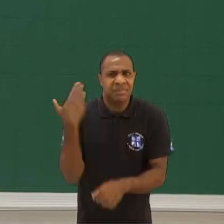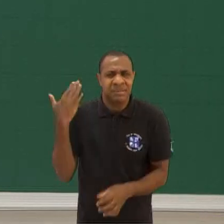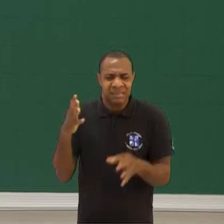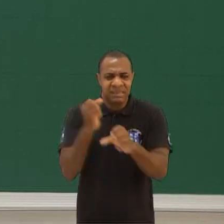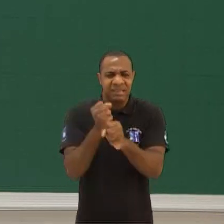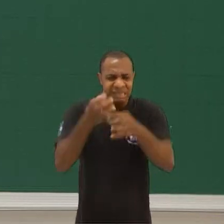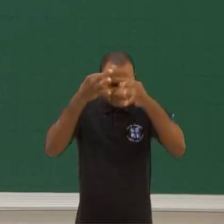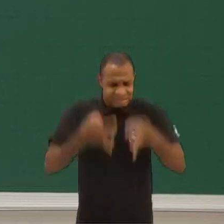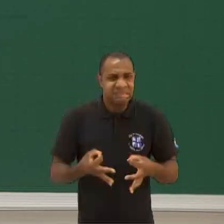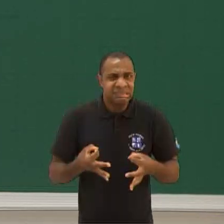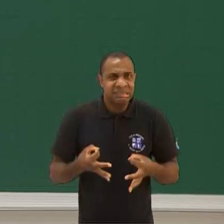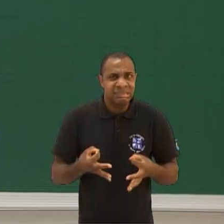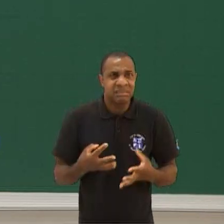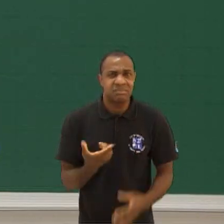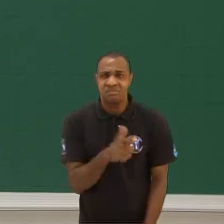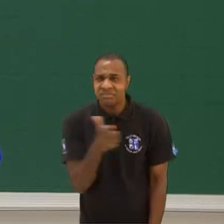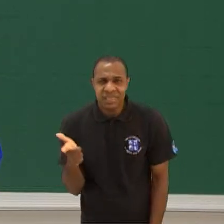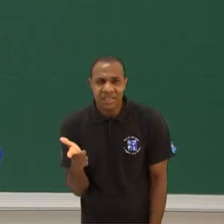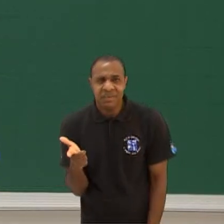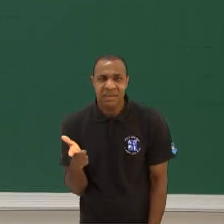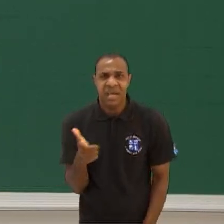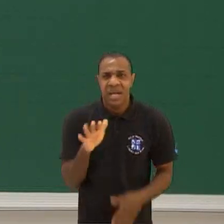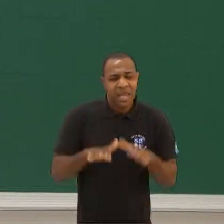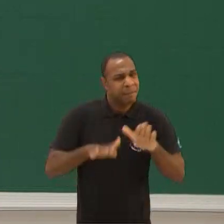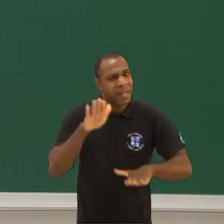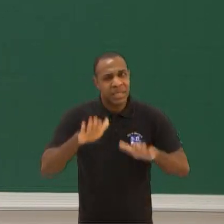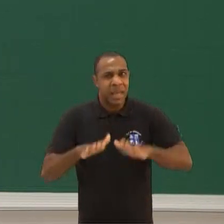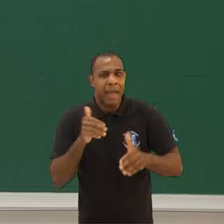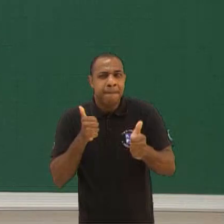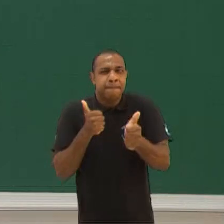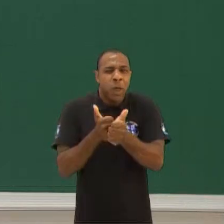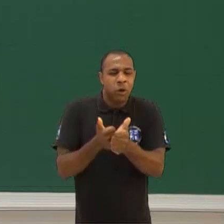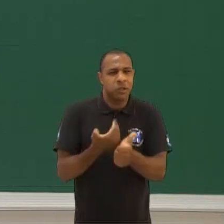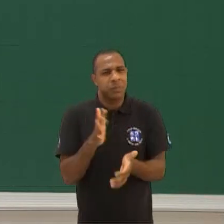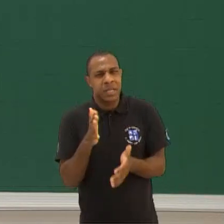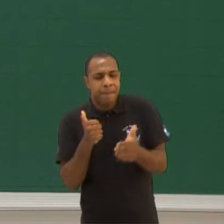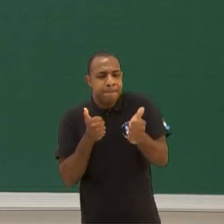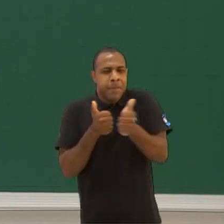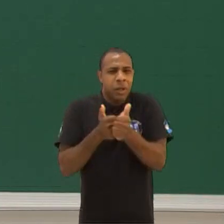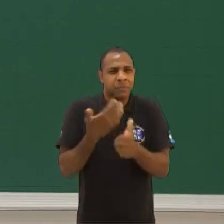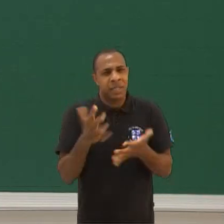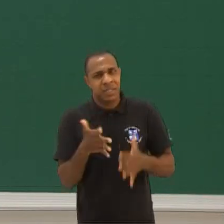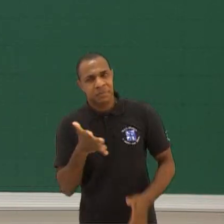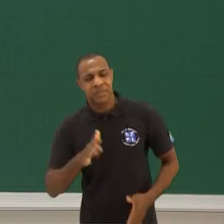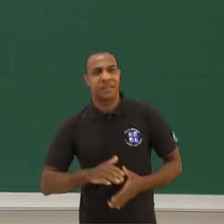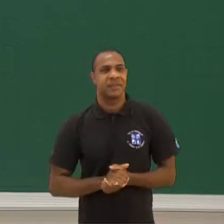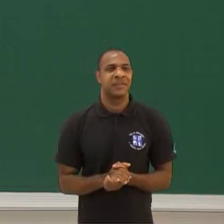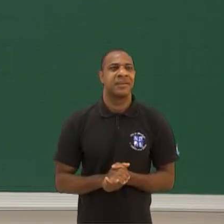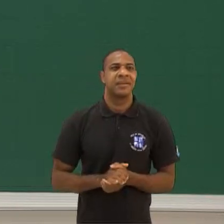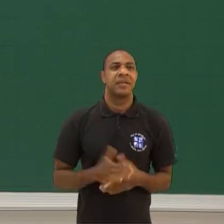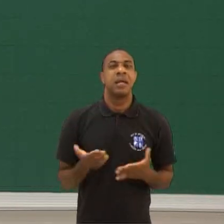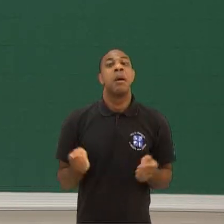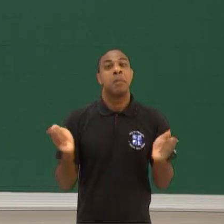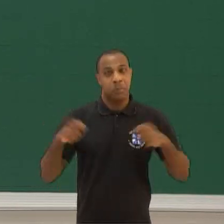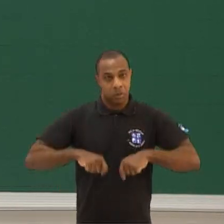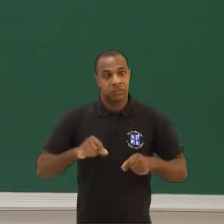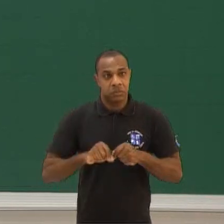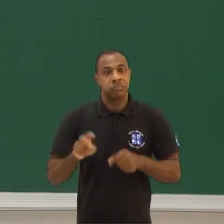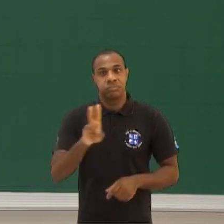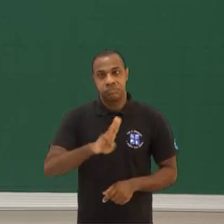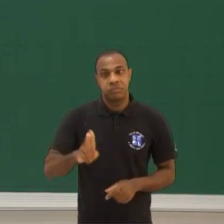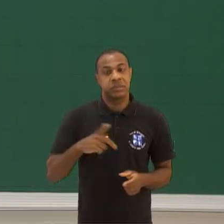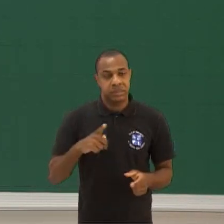100% exata, tá? Ela é uma estimativa, né? Uma estimativa. Hoje em dia nós temos instrumentos que permitem fazer essa medida com